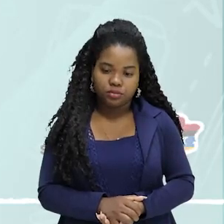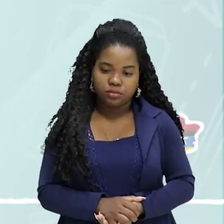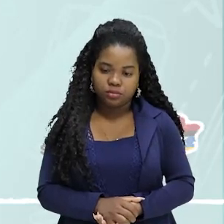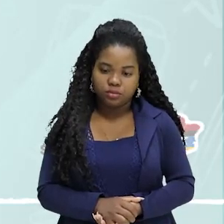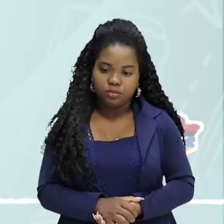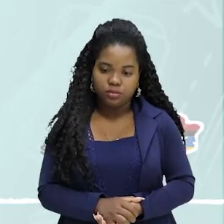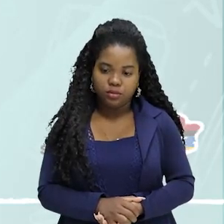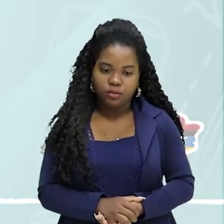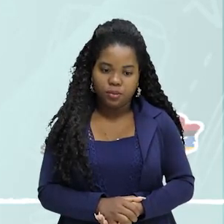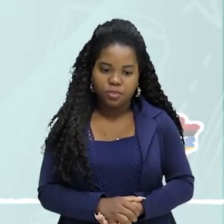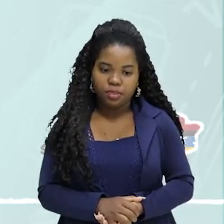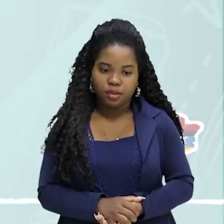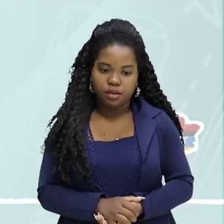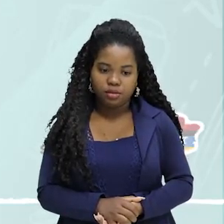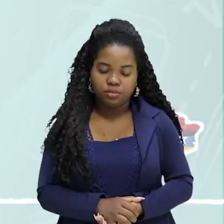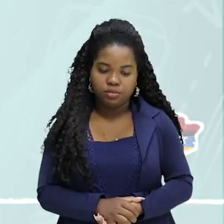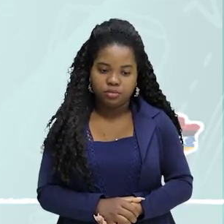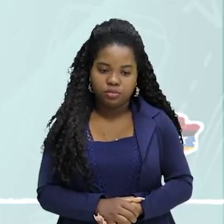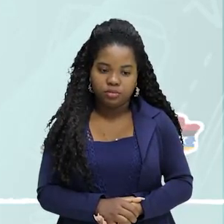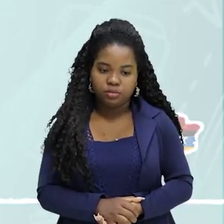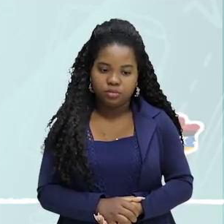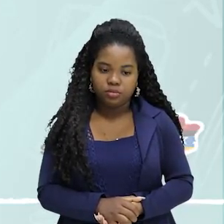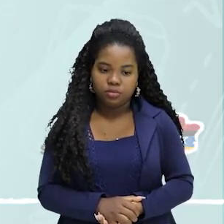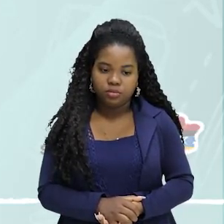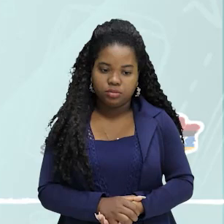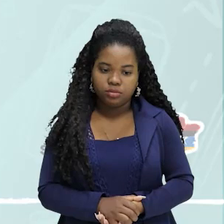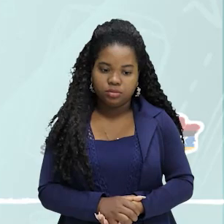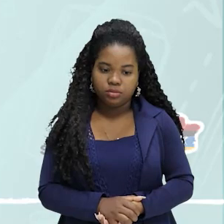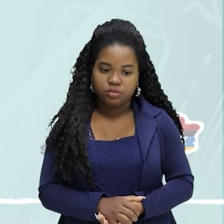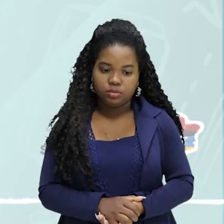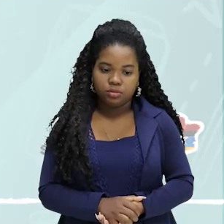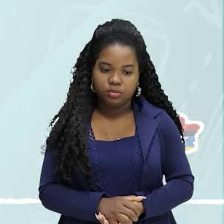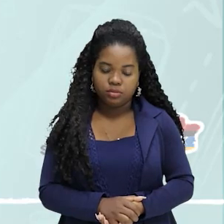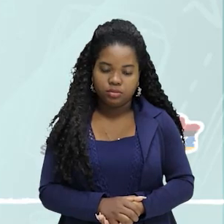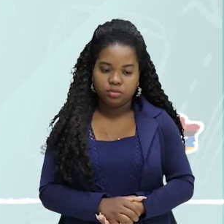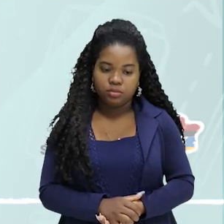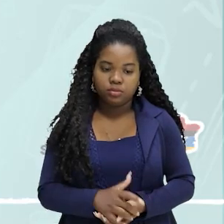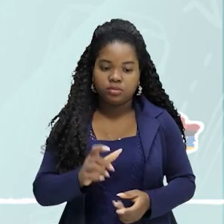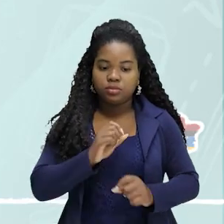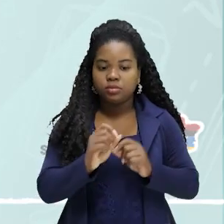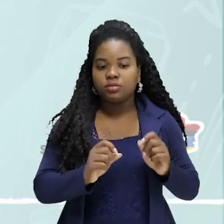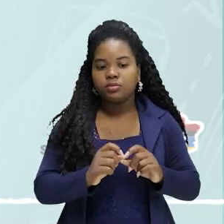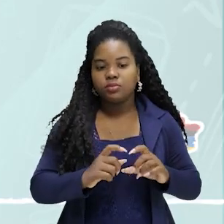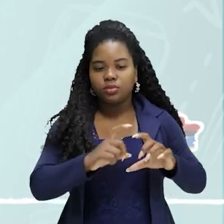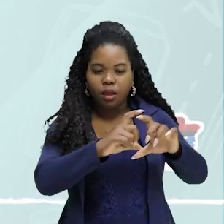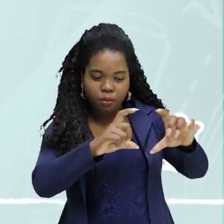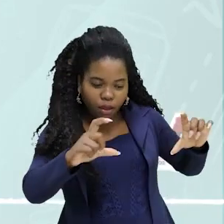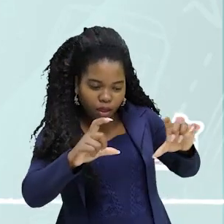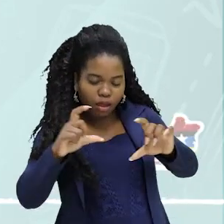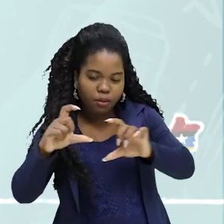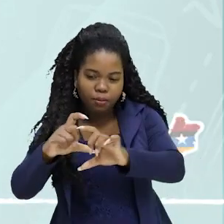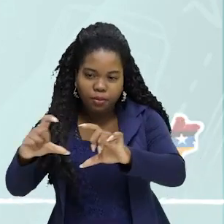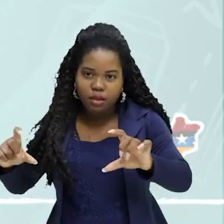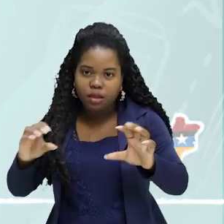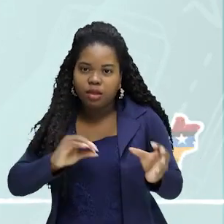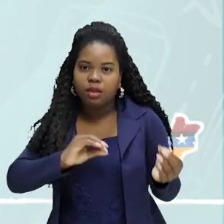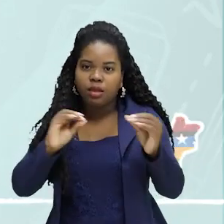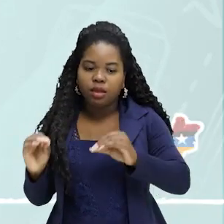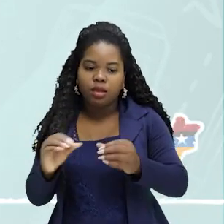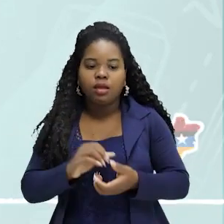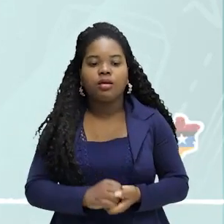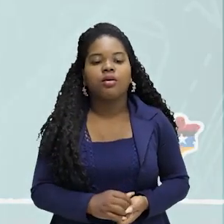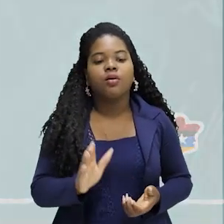dá origem a um chamado, né? Nós temos aqui uns espaços. Olha só. Indique